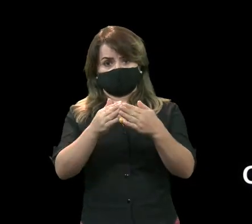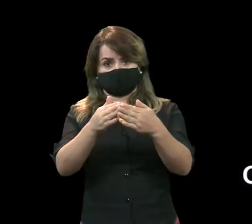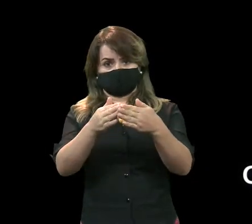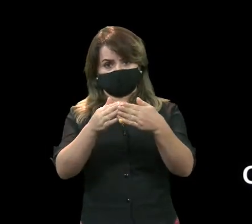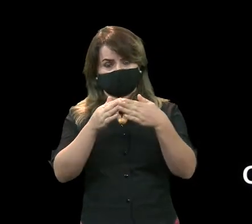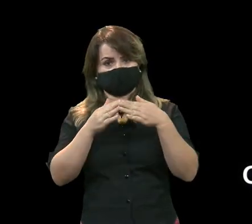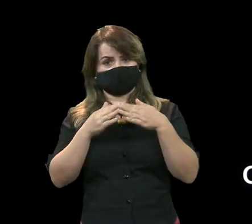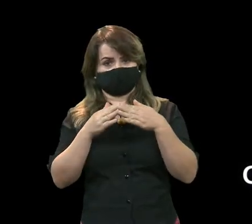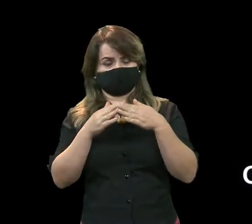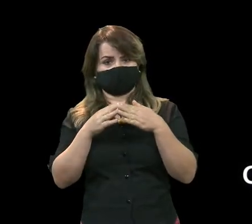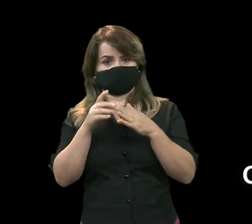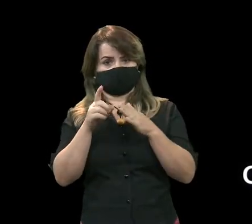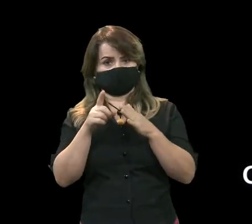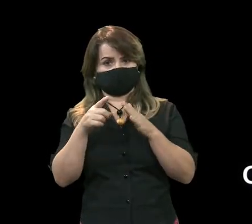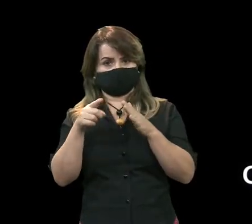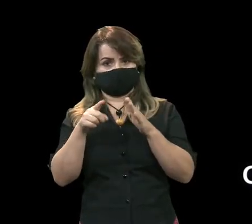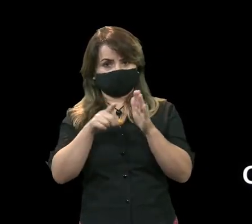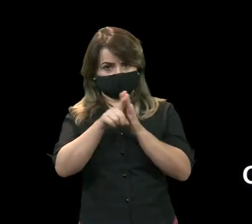questão.